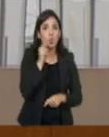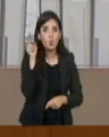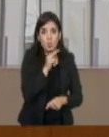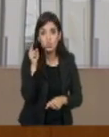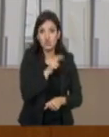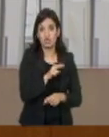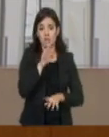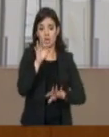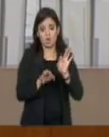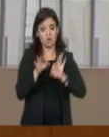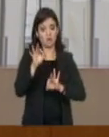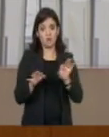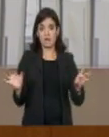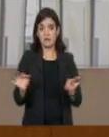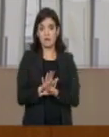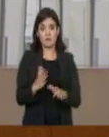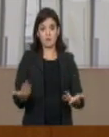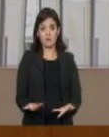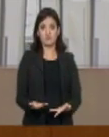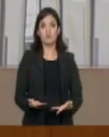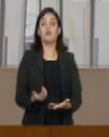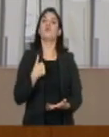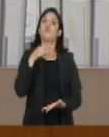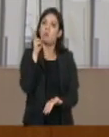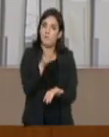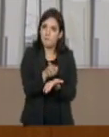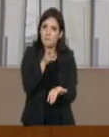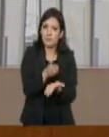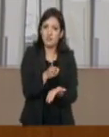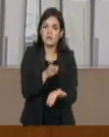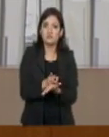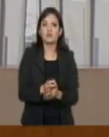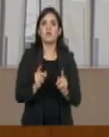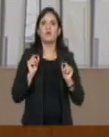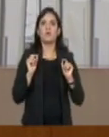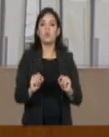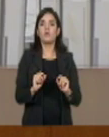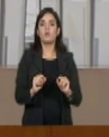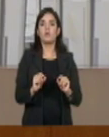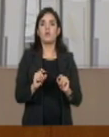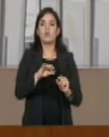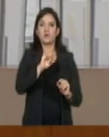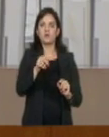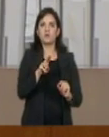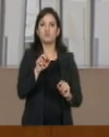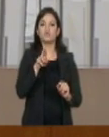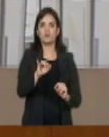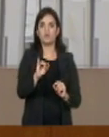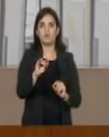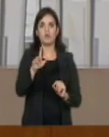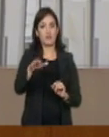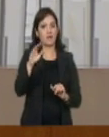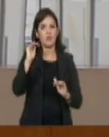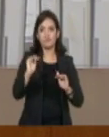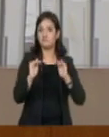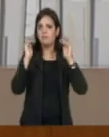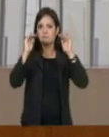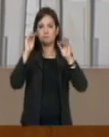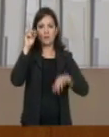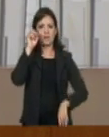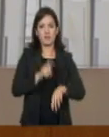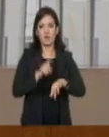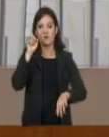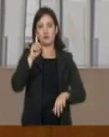adianto que eu vou manter o meu posicionamento de que o veredicto do júri ministro. É imediato. Sei que